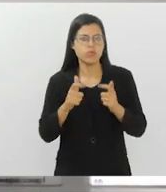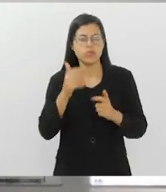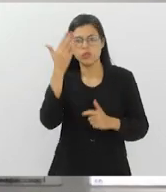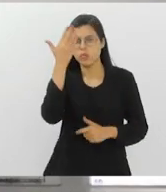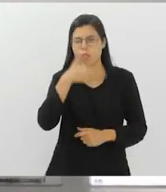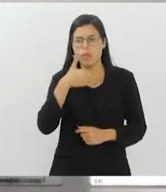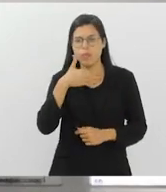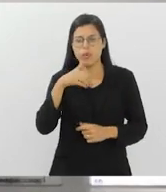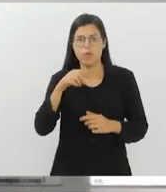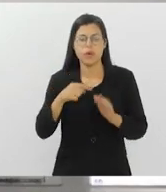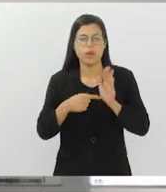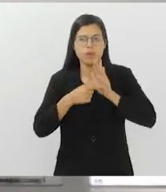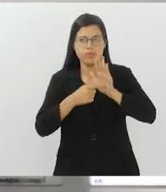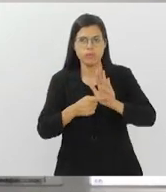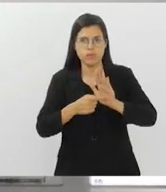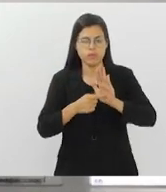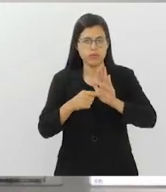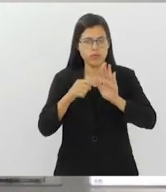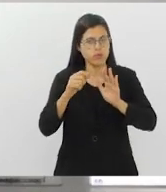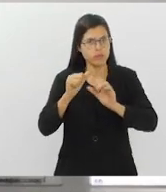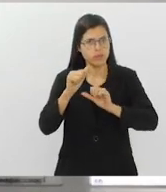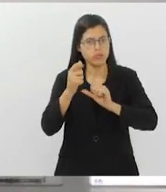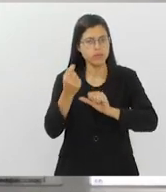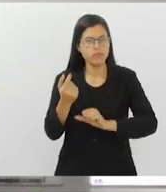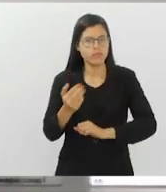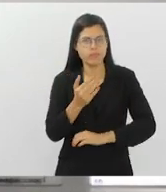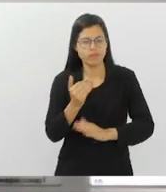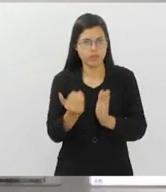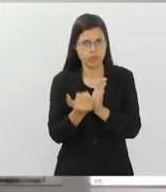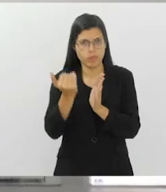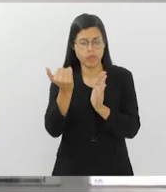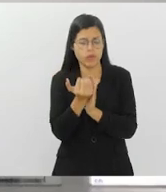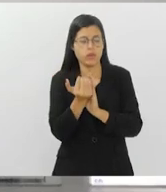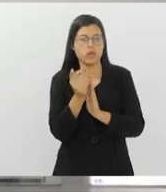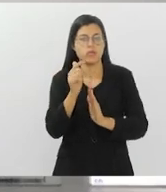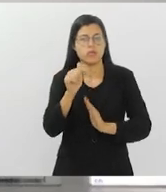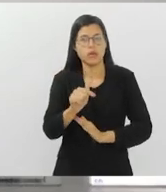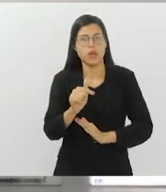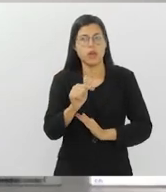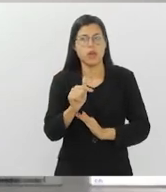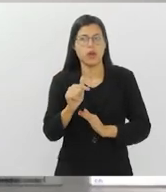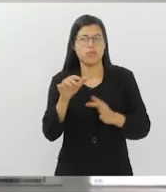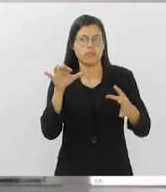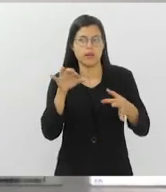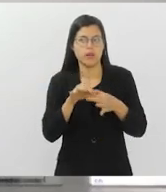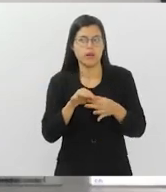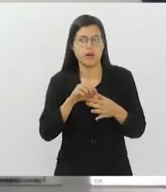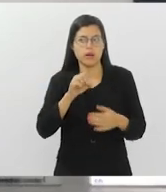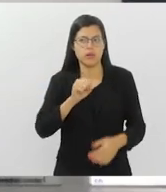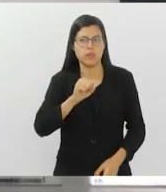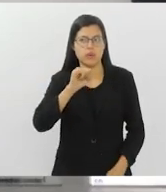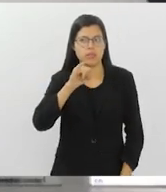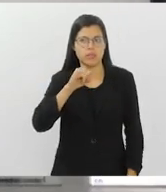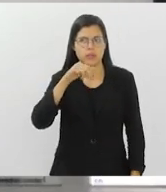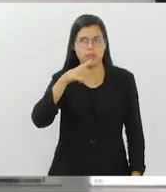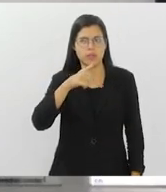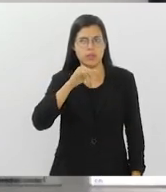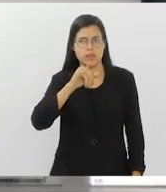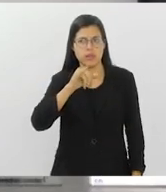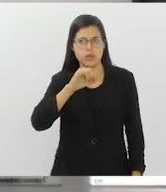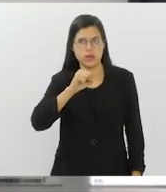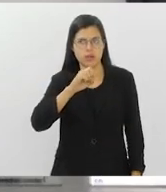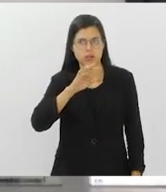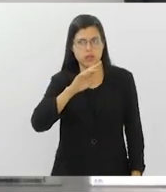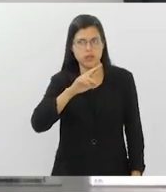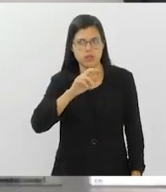que os reajustes nos coletivos por adesão são compatíveis com a sinistralidade? Essa prova que eu preciso também. Só isso de uma